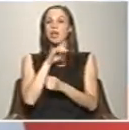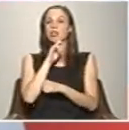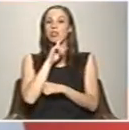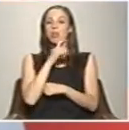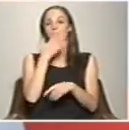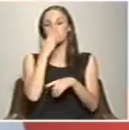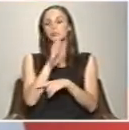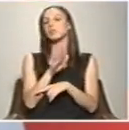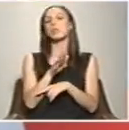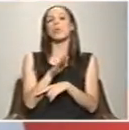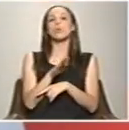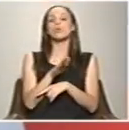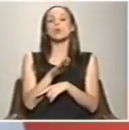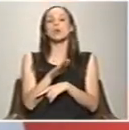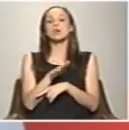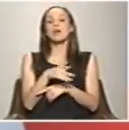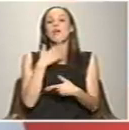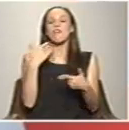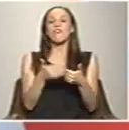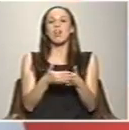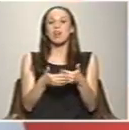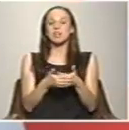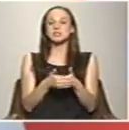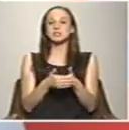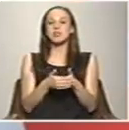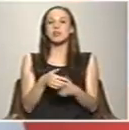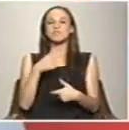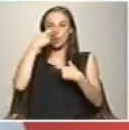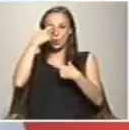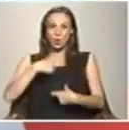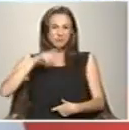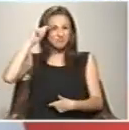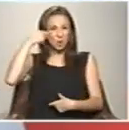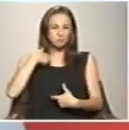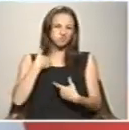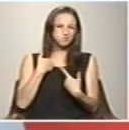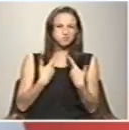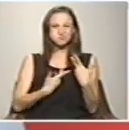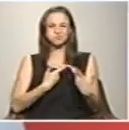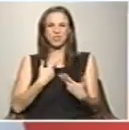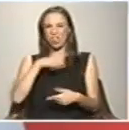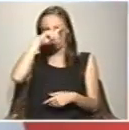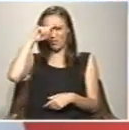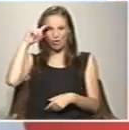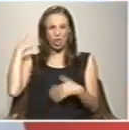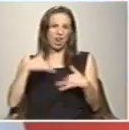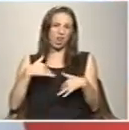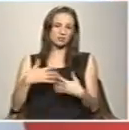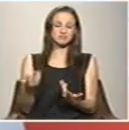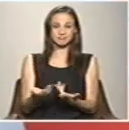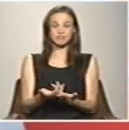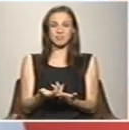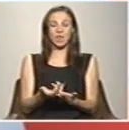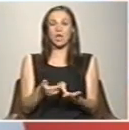constantes. Enquanto que, chegando à velhice, se calhar temos perdas físicas evidentes, não são todas, mas temos algumas perdas físicas evidentes, do ponto de